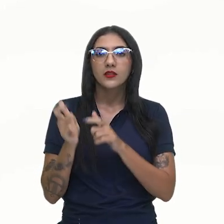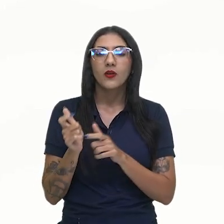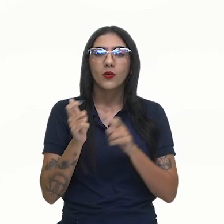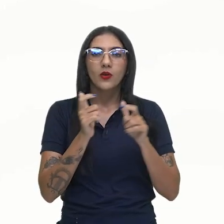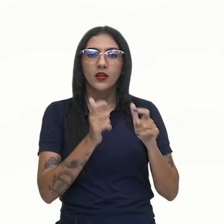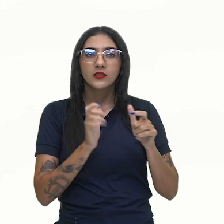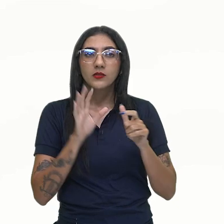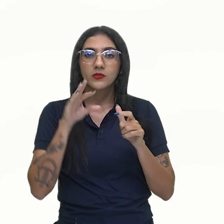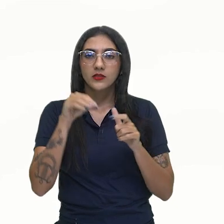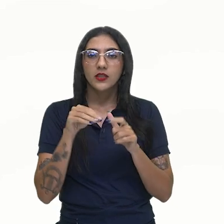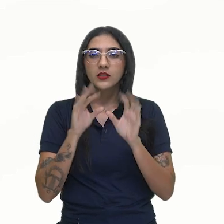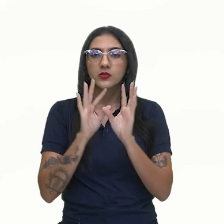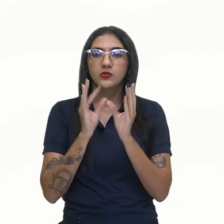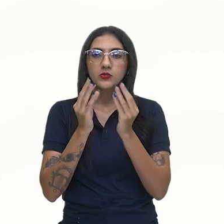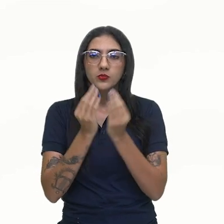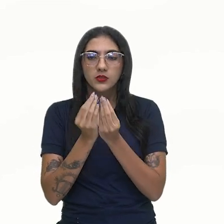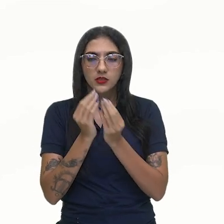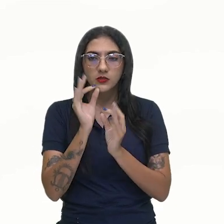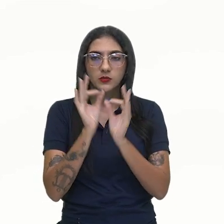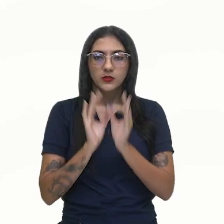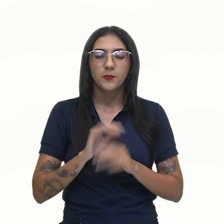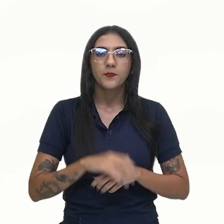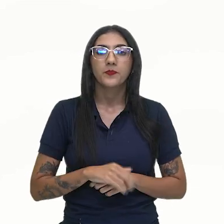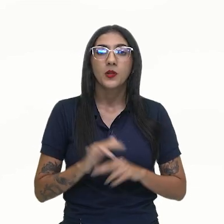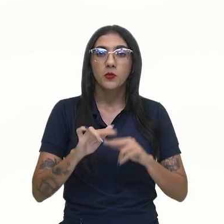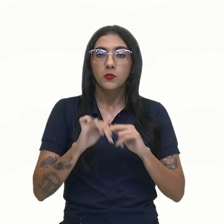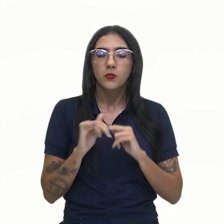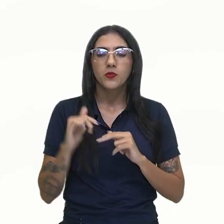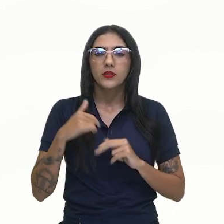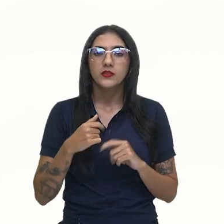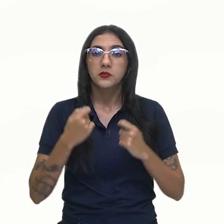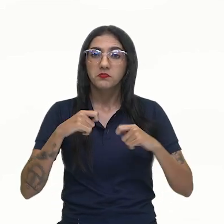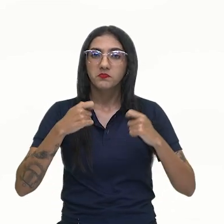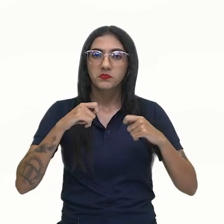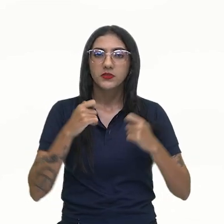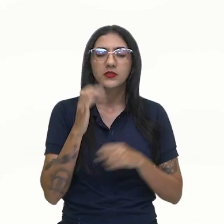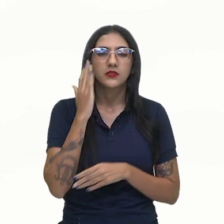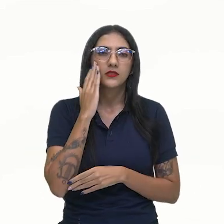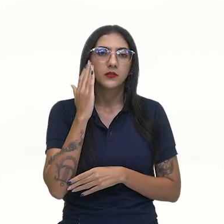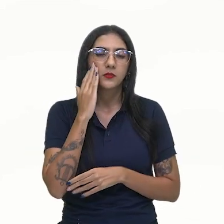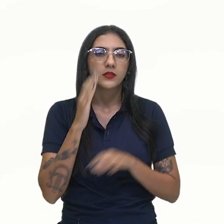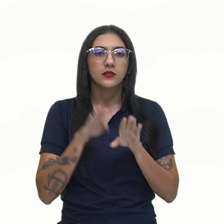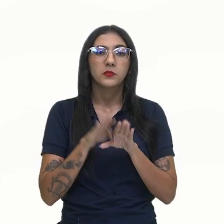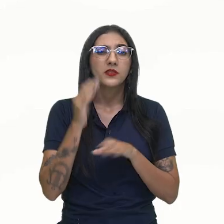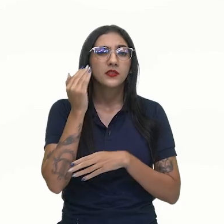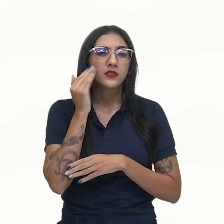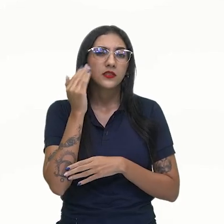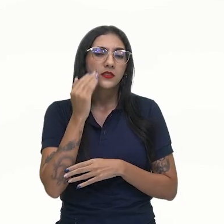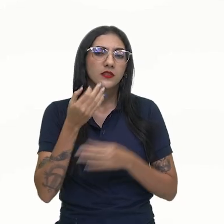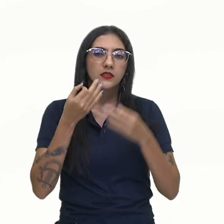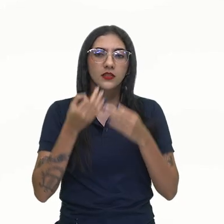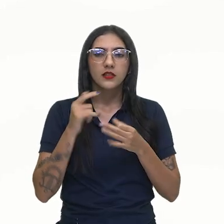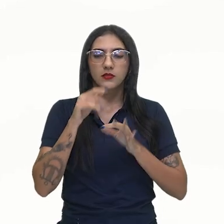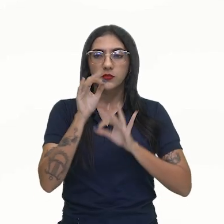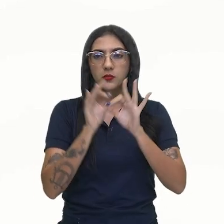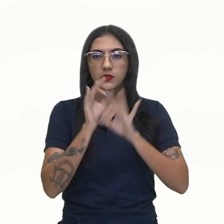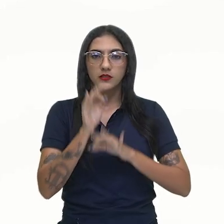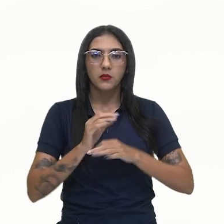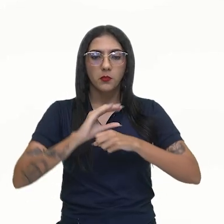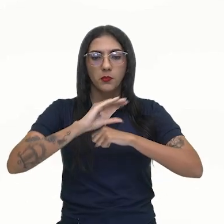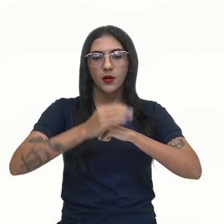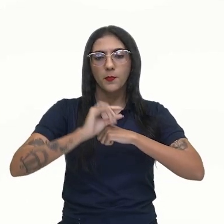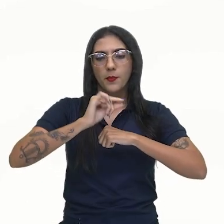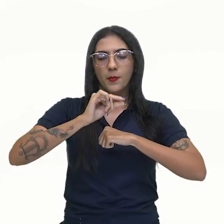localização desses elementos aí. Então, é por isso que a gente precisa compreender a distribuição eletrônica. Foi a partir